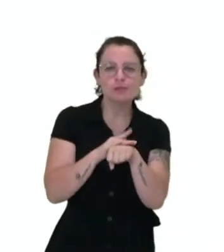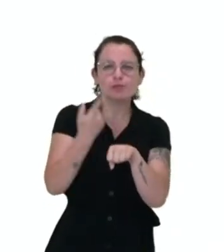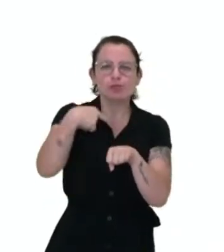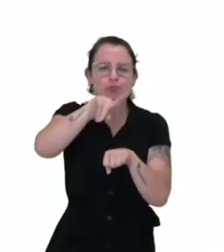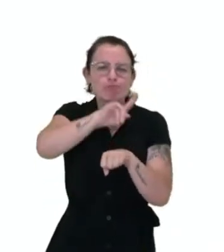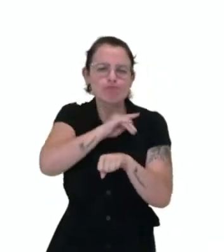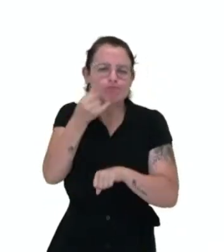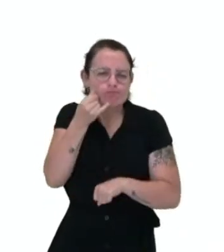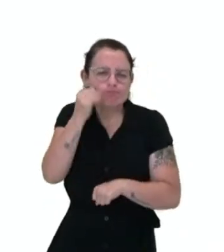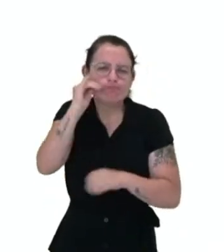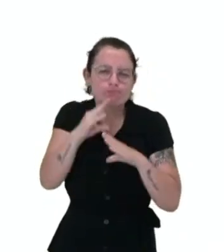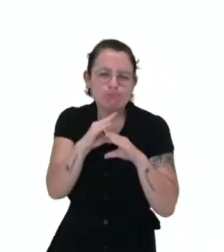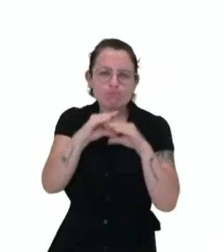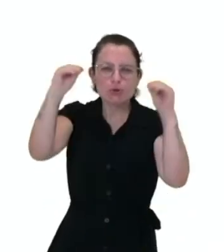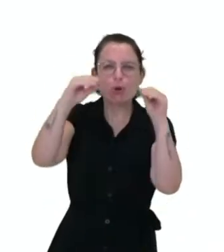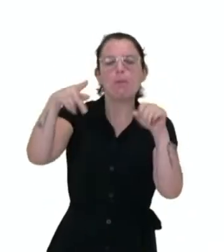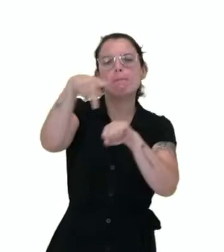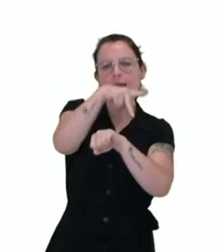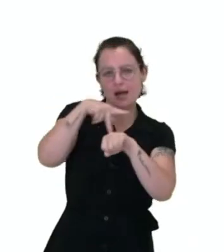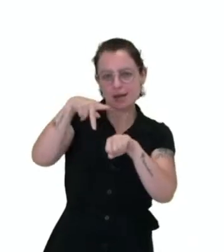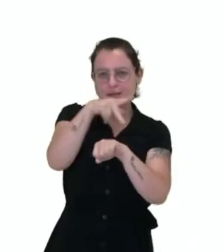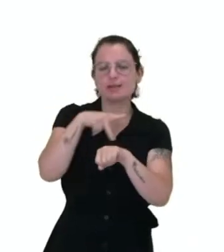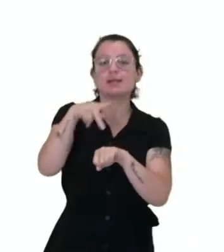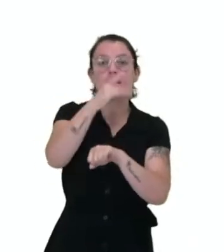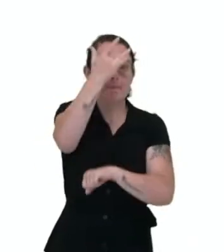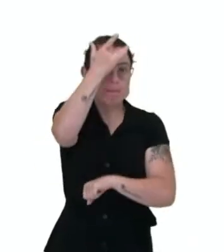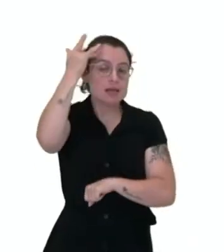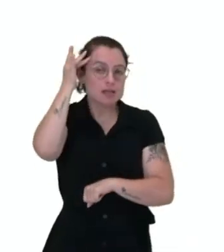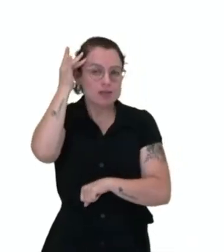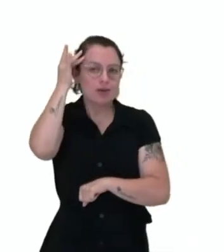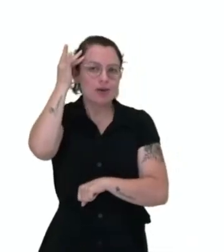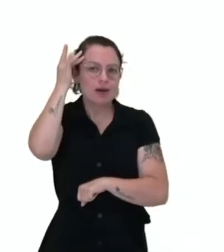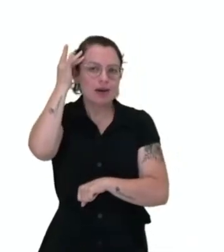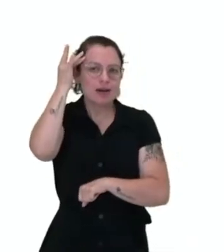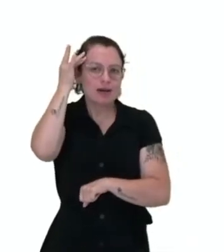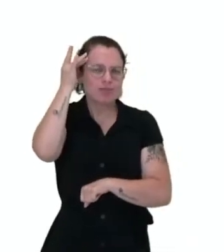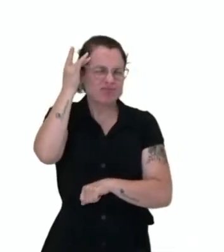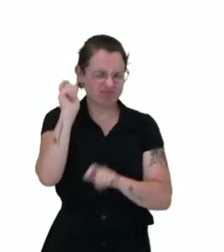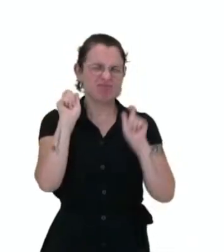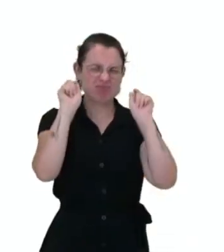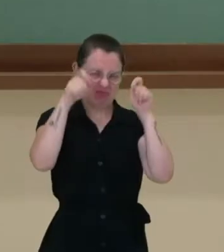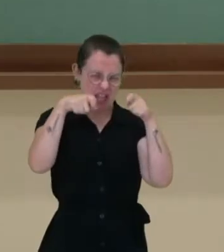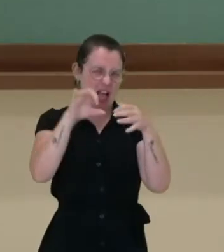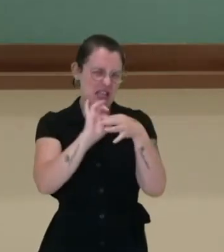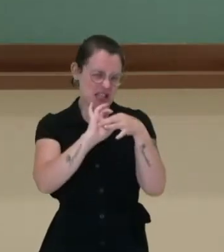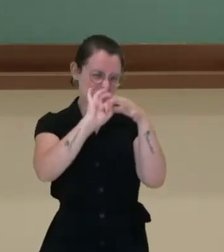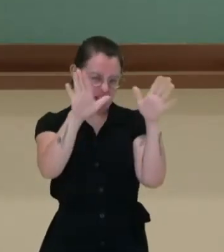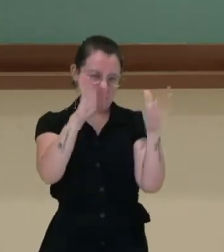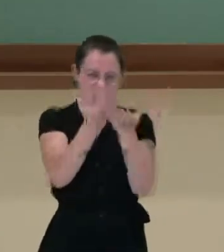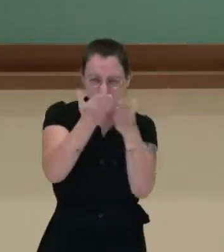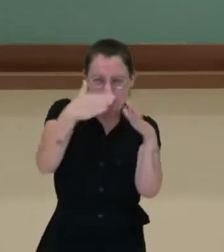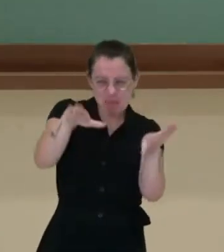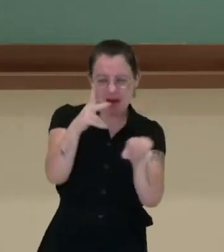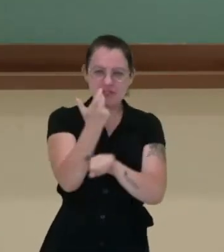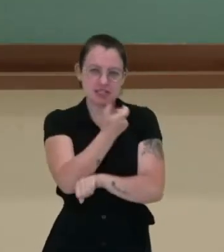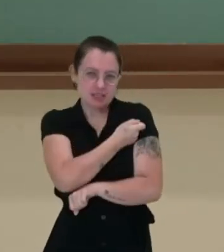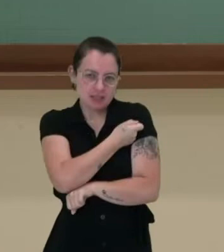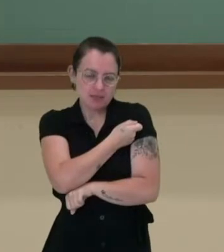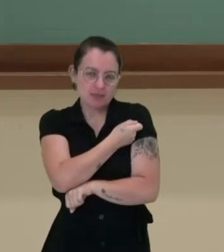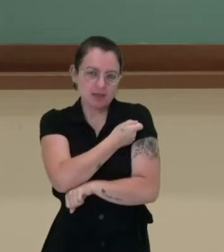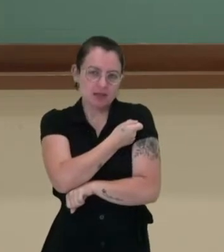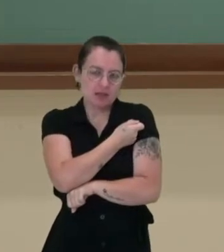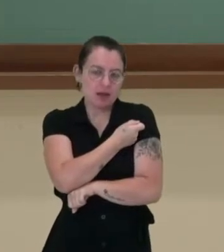erradicada em um país, as pessoas podem deixar de ser vacinadas? Vocês acreditam que a partir do